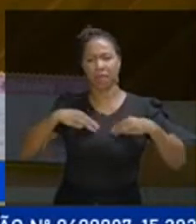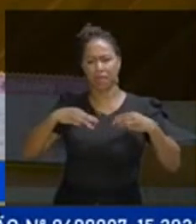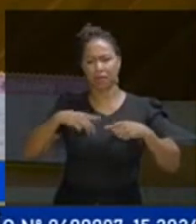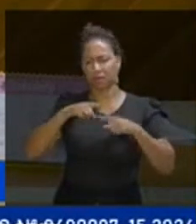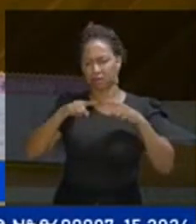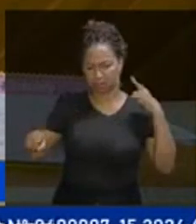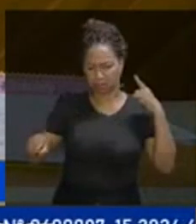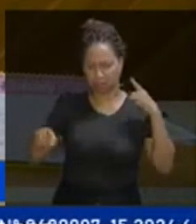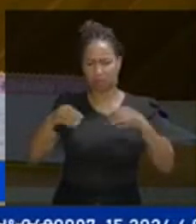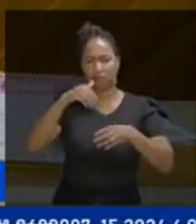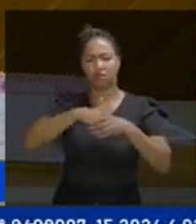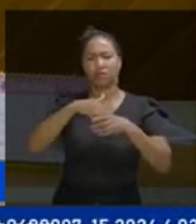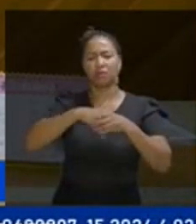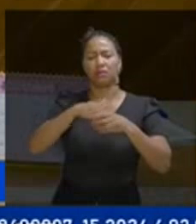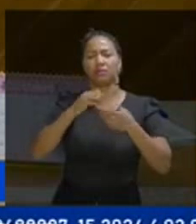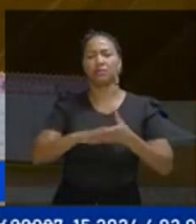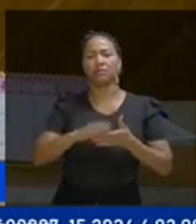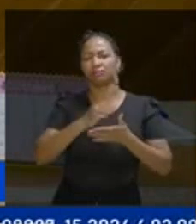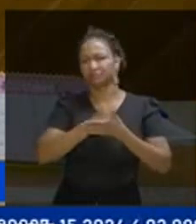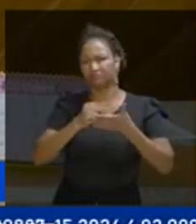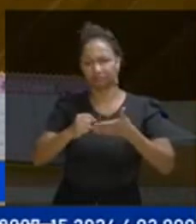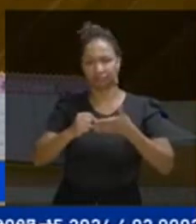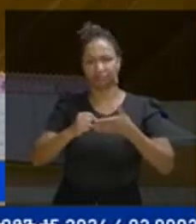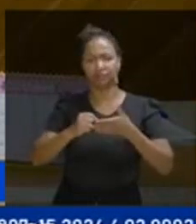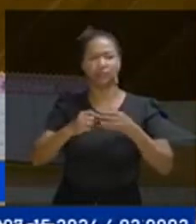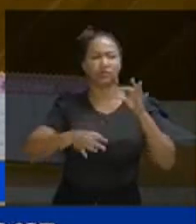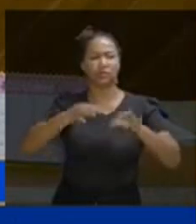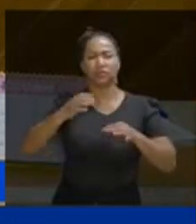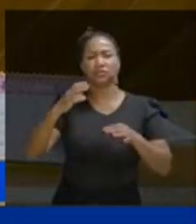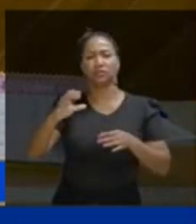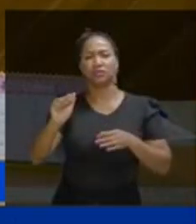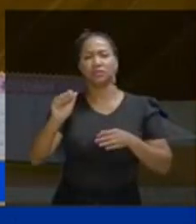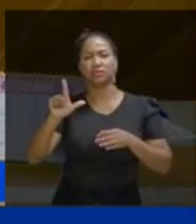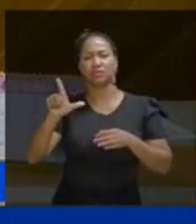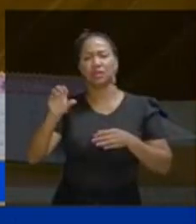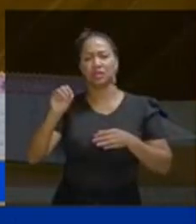provimento, os termos de voto proferidos. Vencido o juiz Carlos Fernando. Acórdão